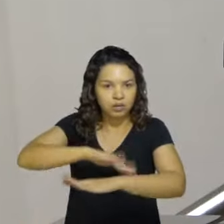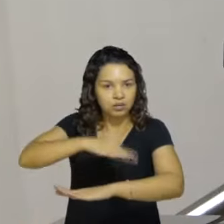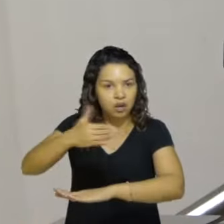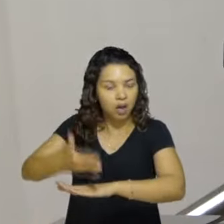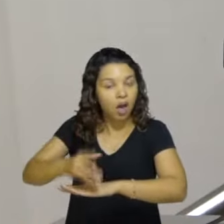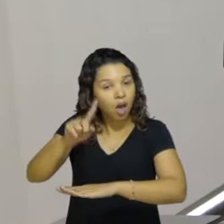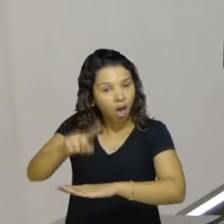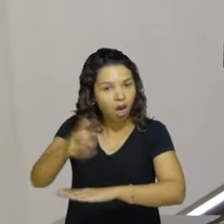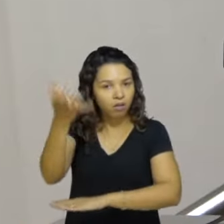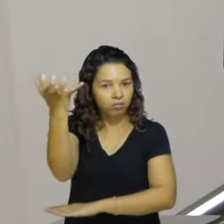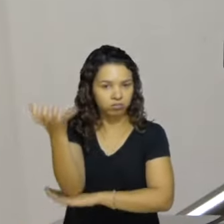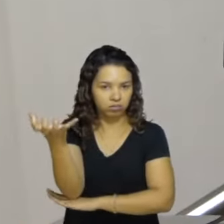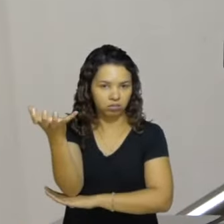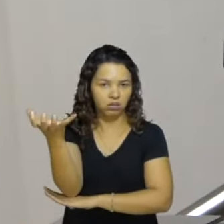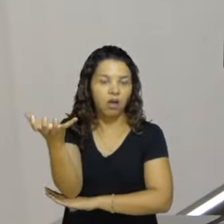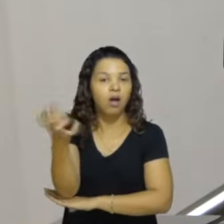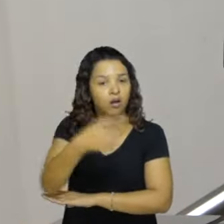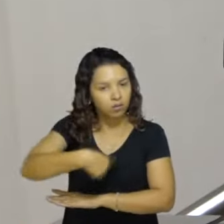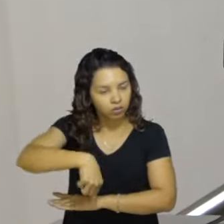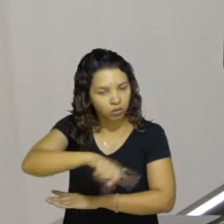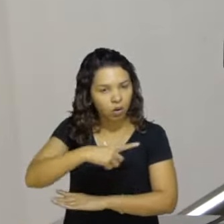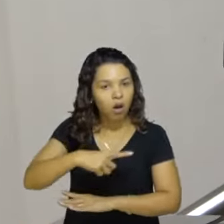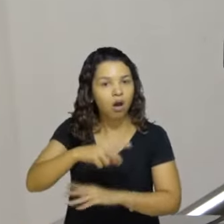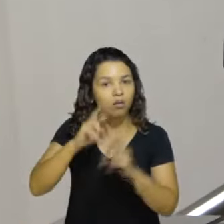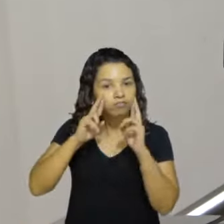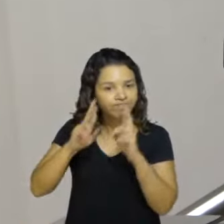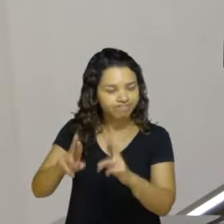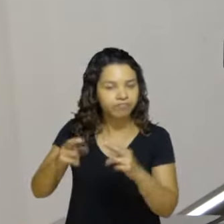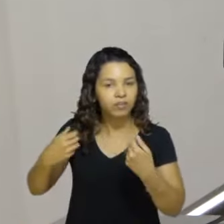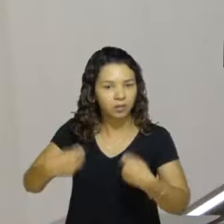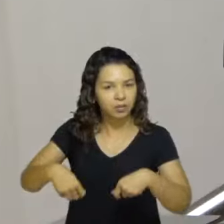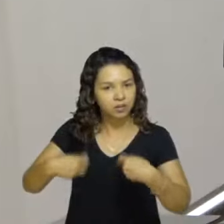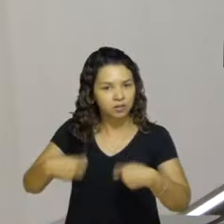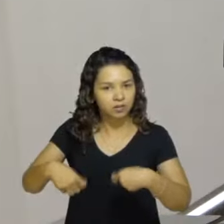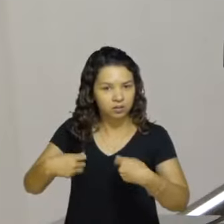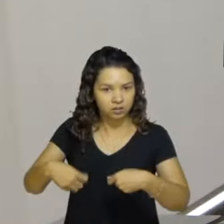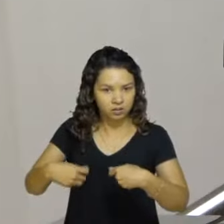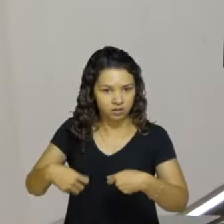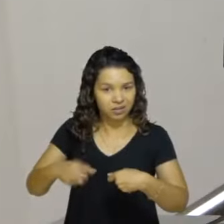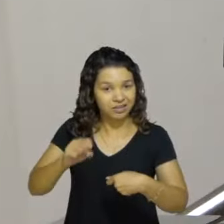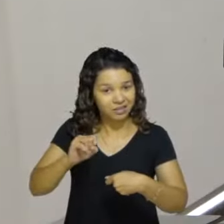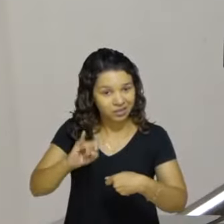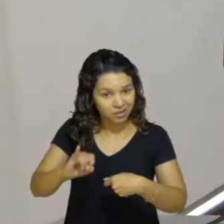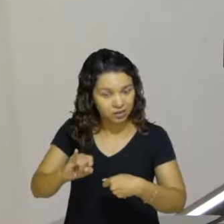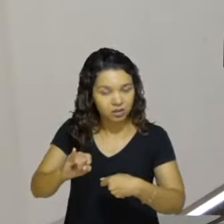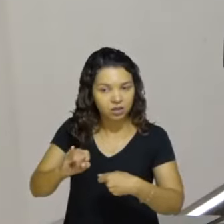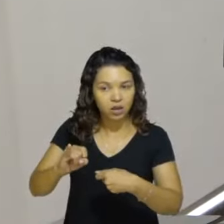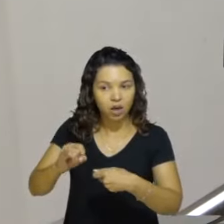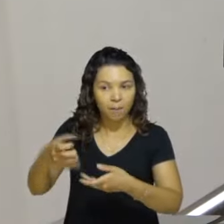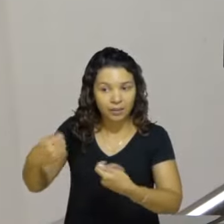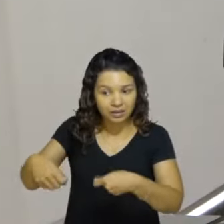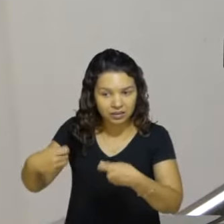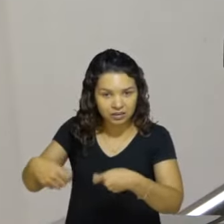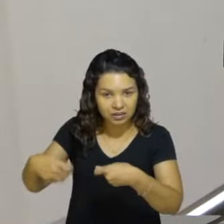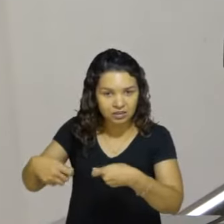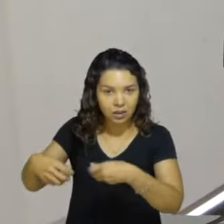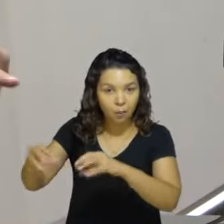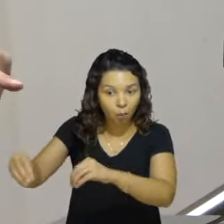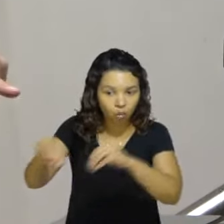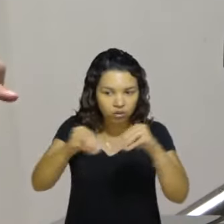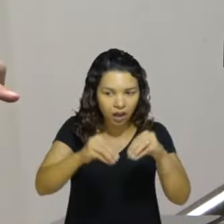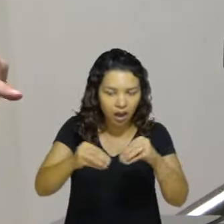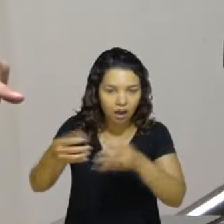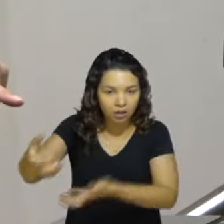araucárias, e elas devem ser respeitadas, e a gente precisa ter um, se for acontecer um manejo, que tenha um manejo real, verdadeiro,